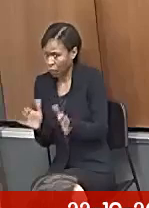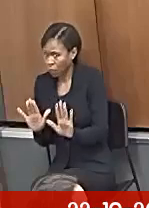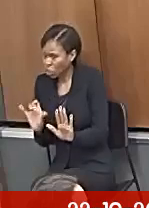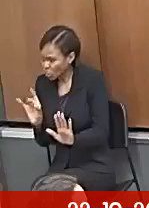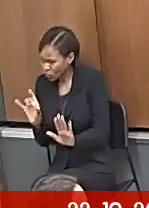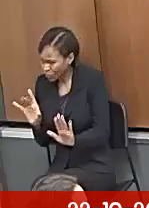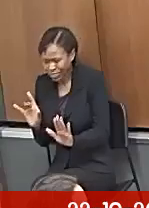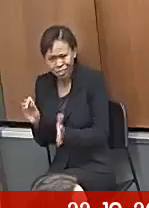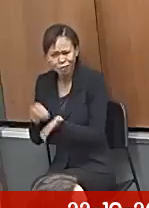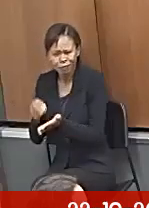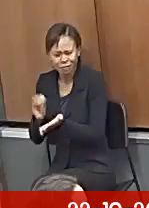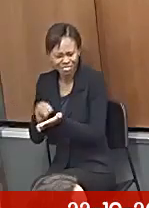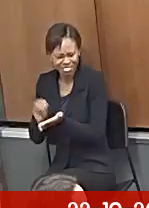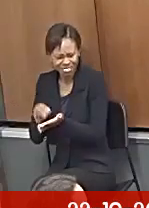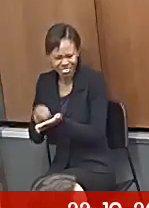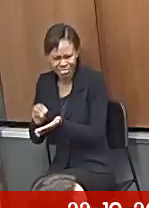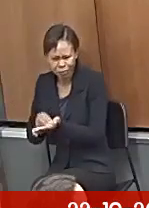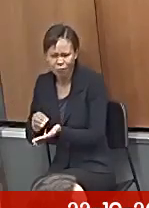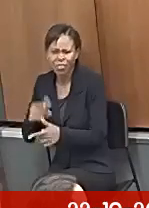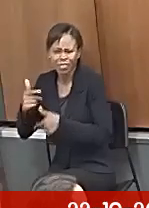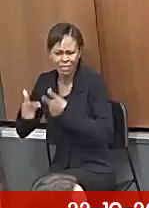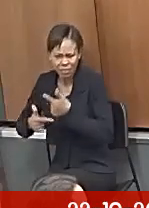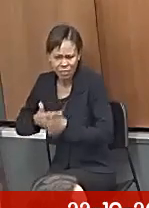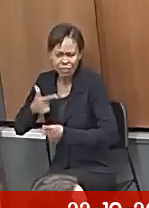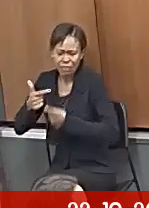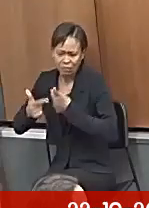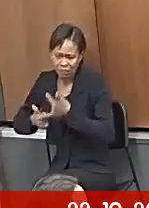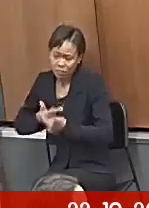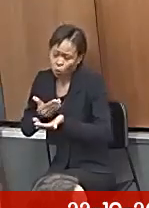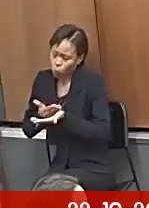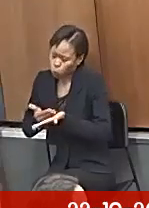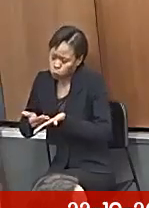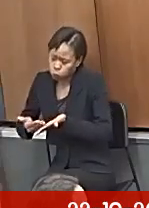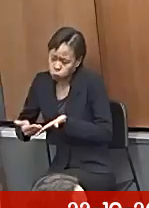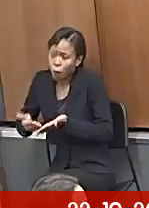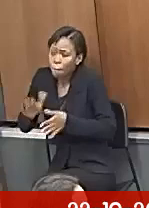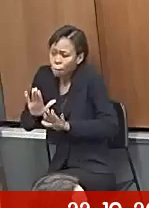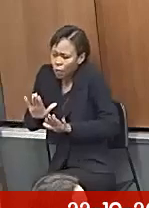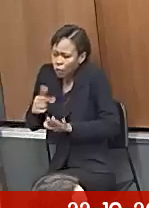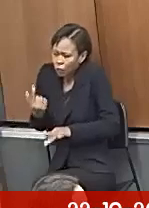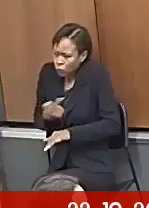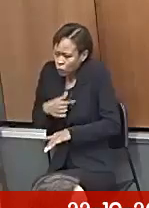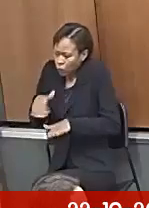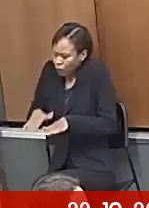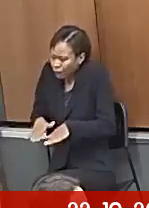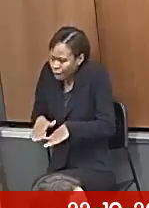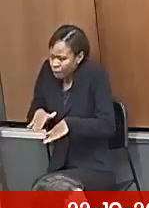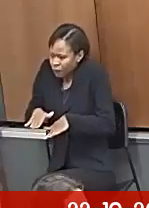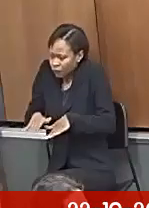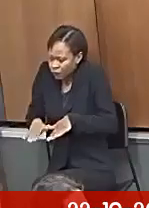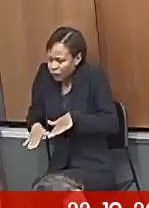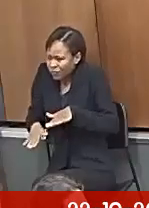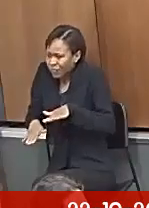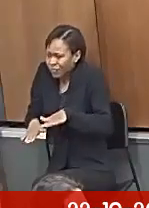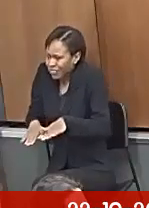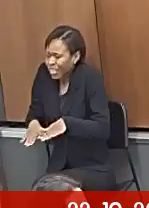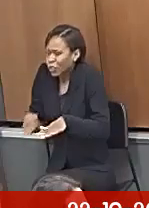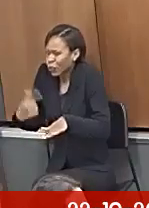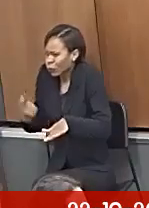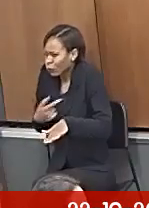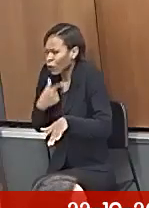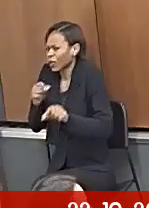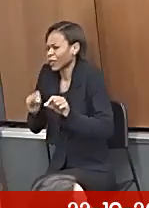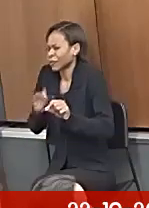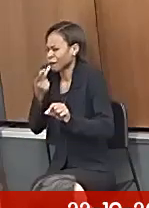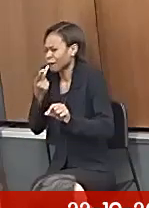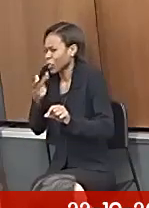de terminar. Ao contrário, está só começando, mas a gente ainda está um passo antes. A gente ainda está falando de acesso.